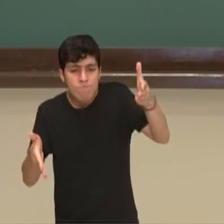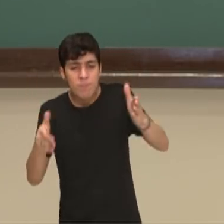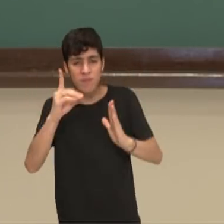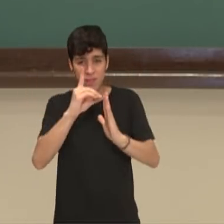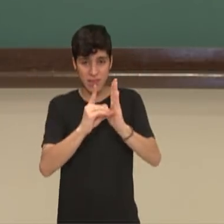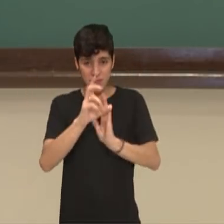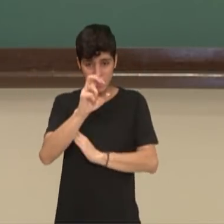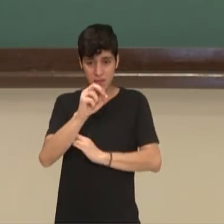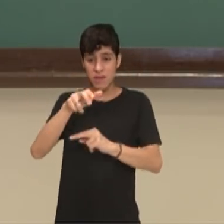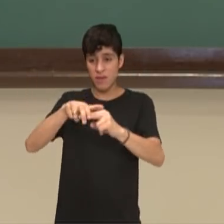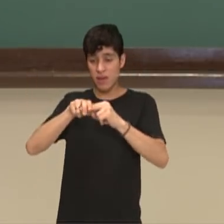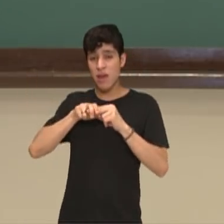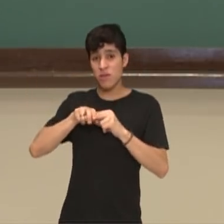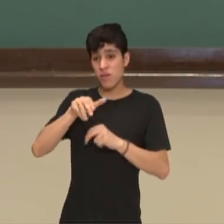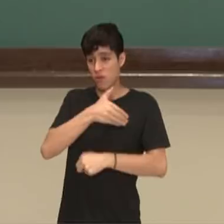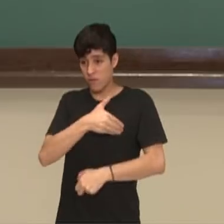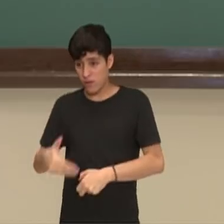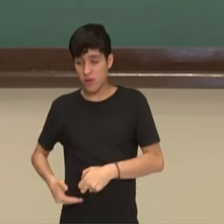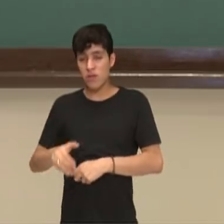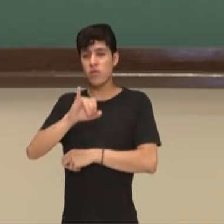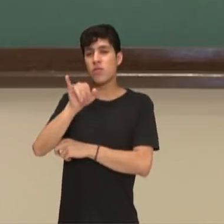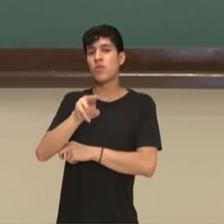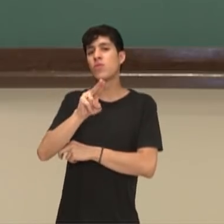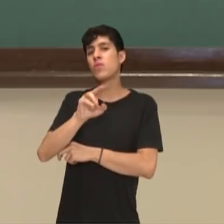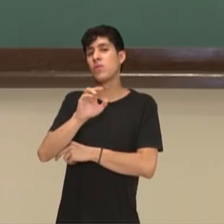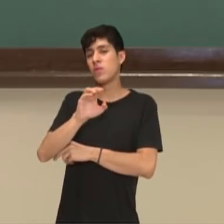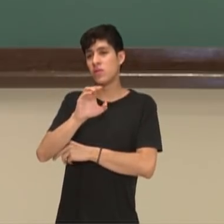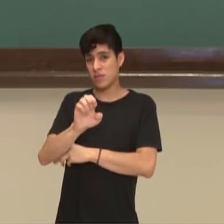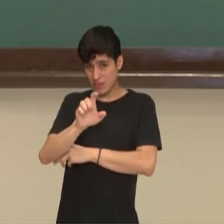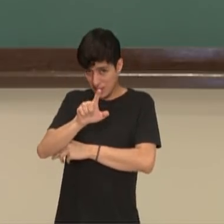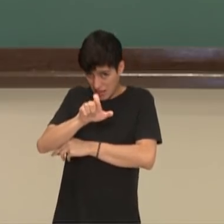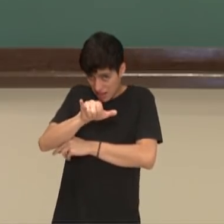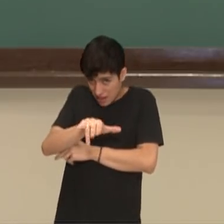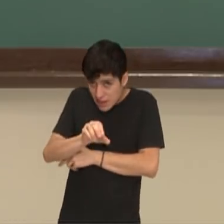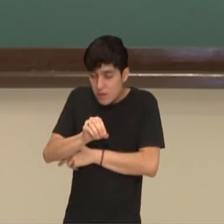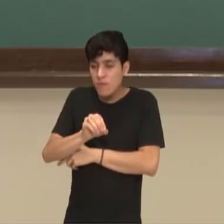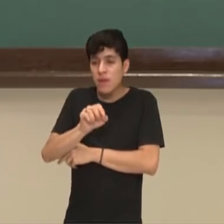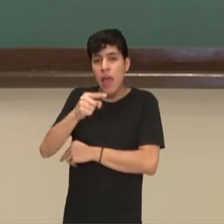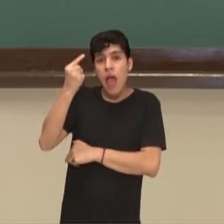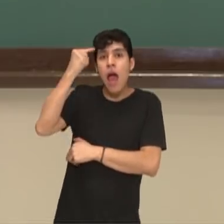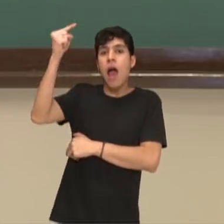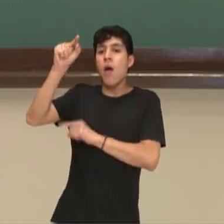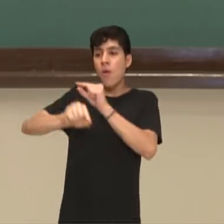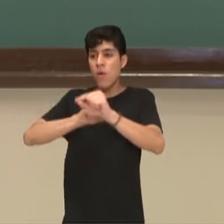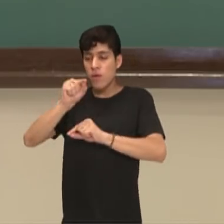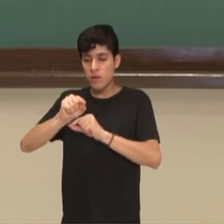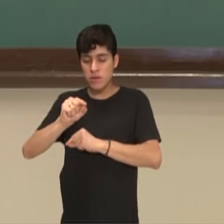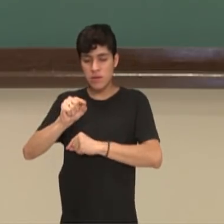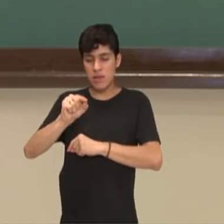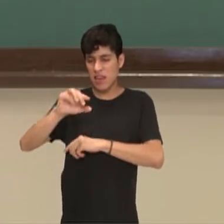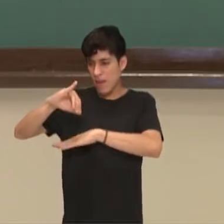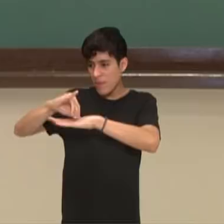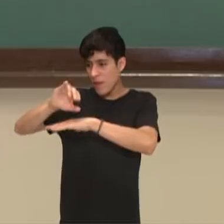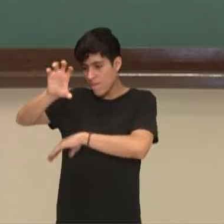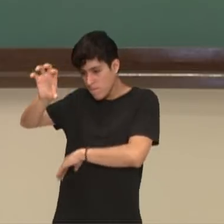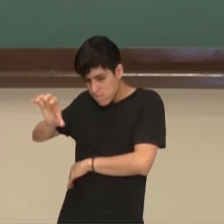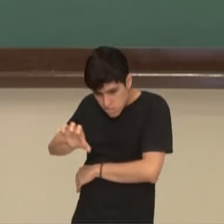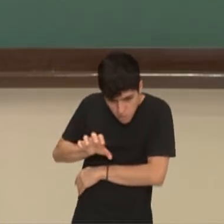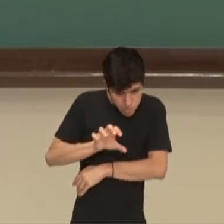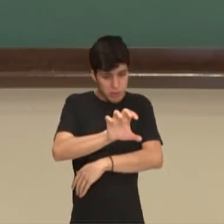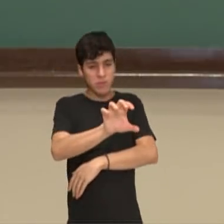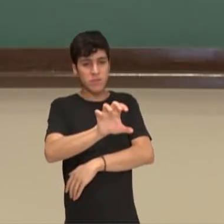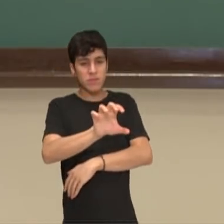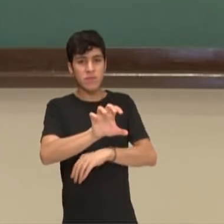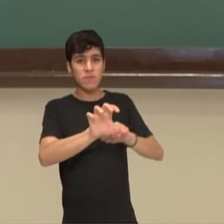pelo governo Juscelino Kubitschek, houve uma ideia de levar a capital para o centro do país, como se fosse o interior